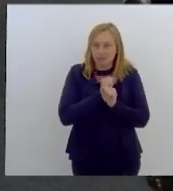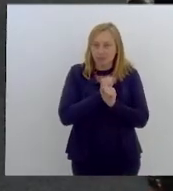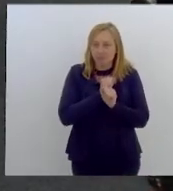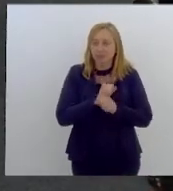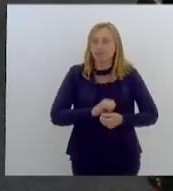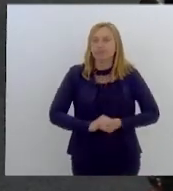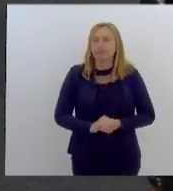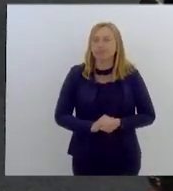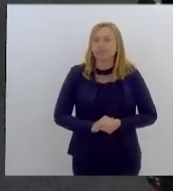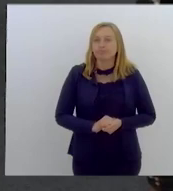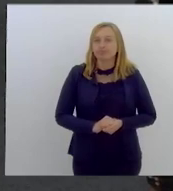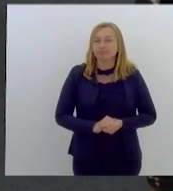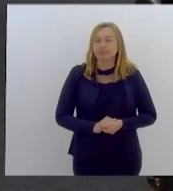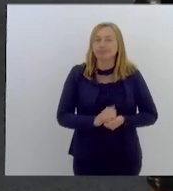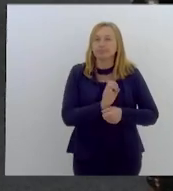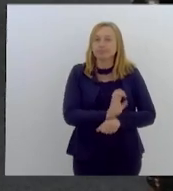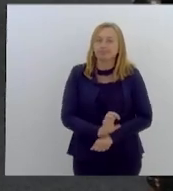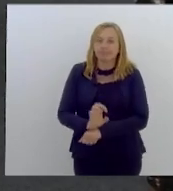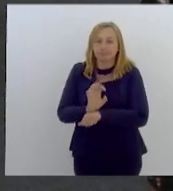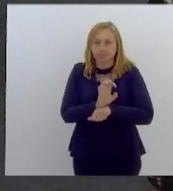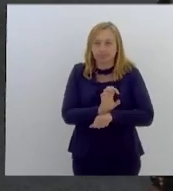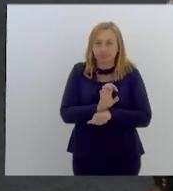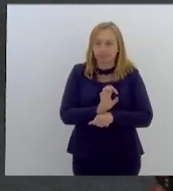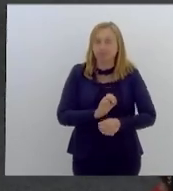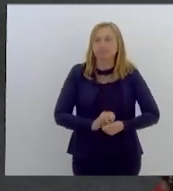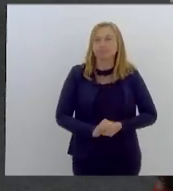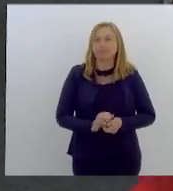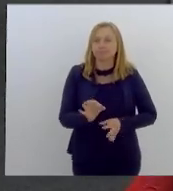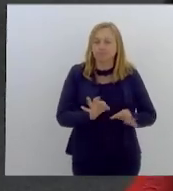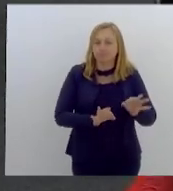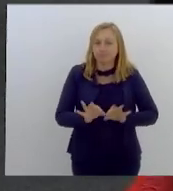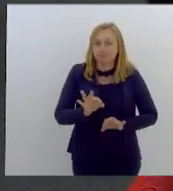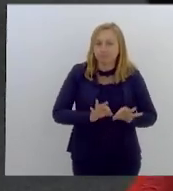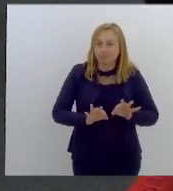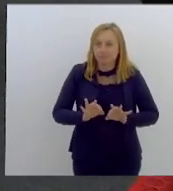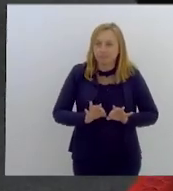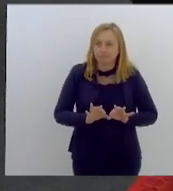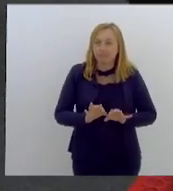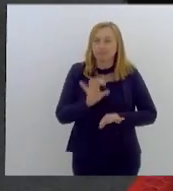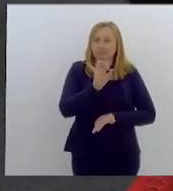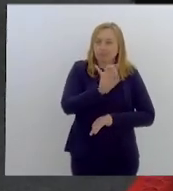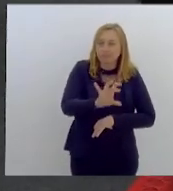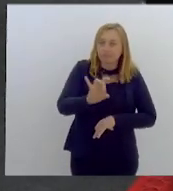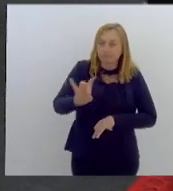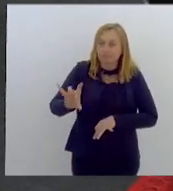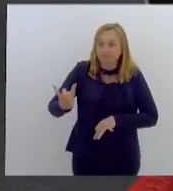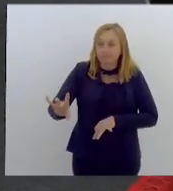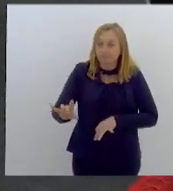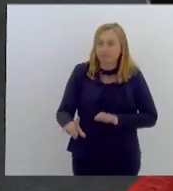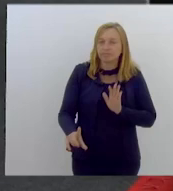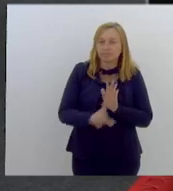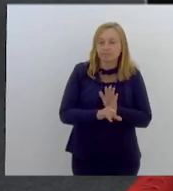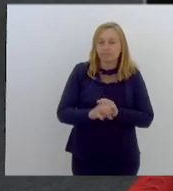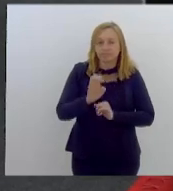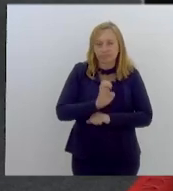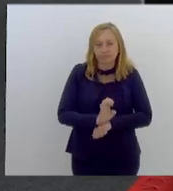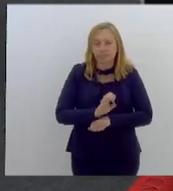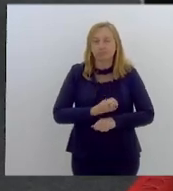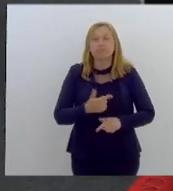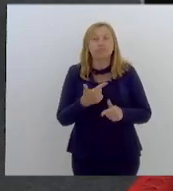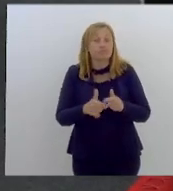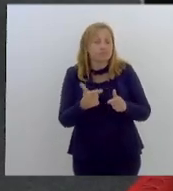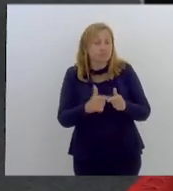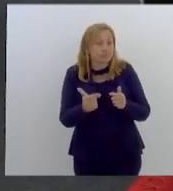dois anos para que os estados fizessem esse disciplinamento, cada um na sua respectiva legislação estadual. O